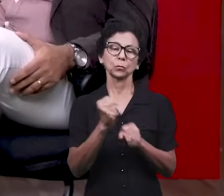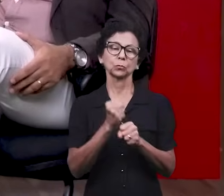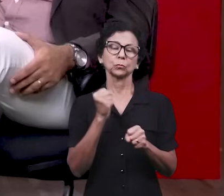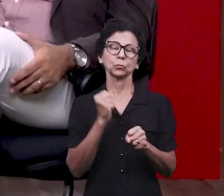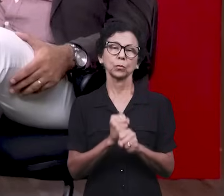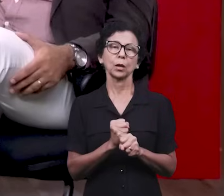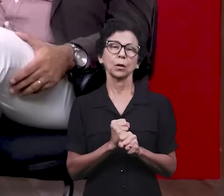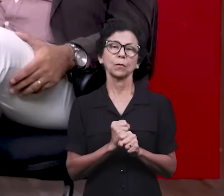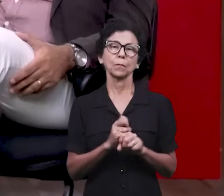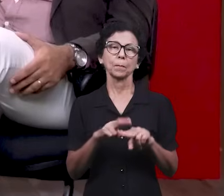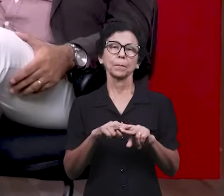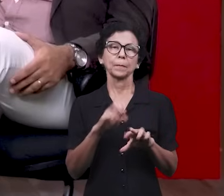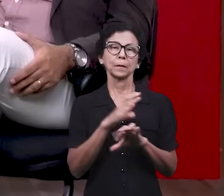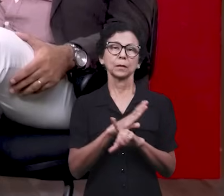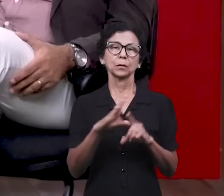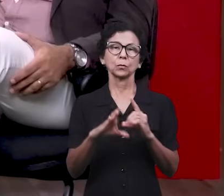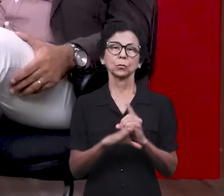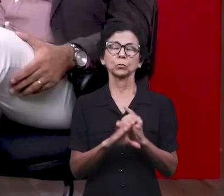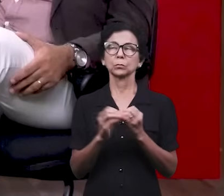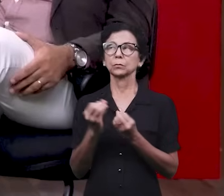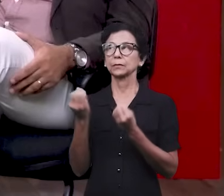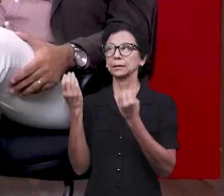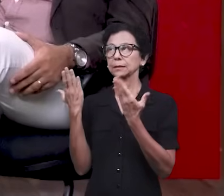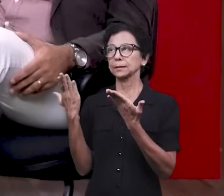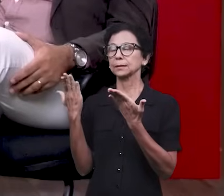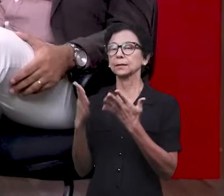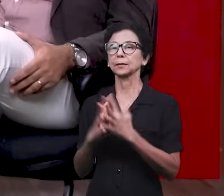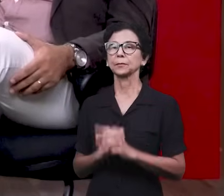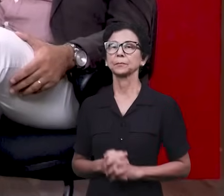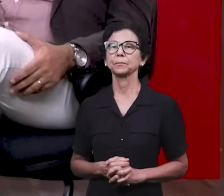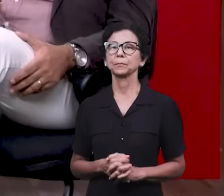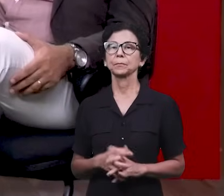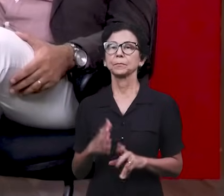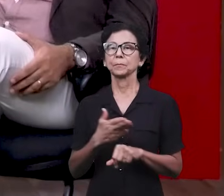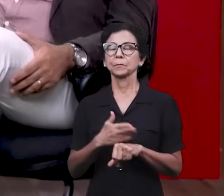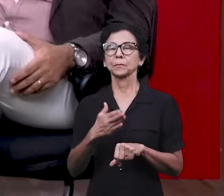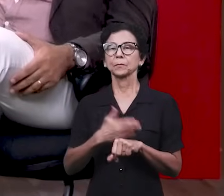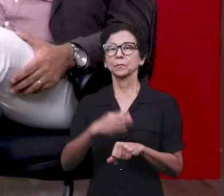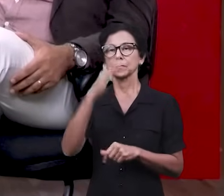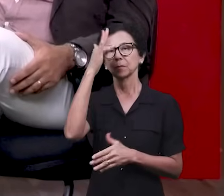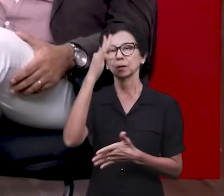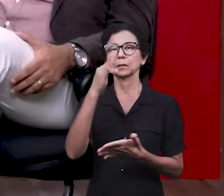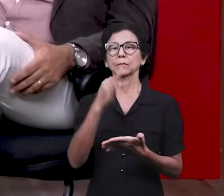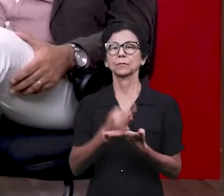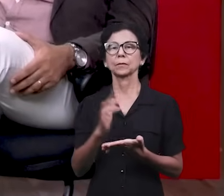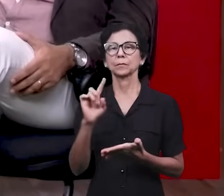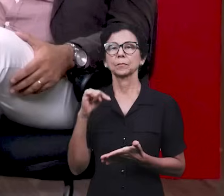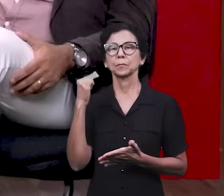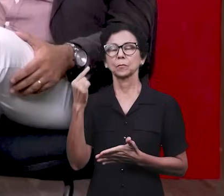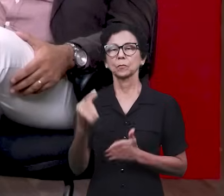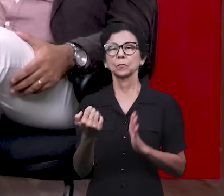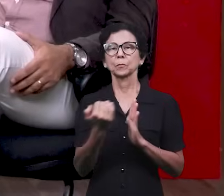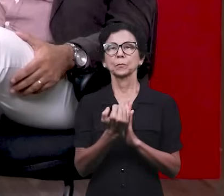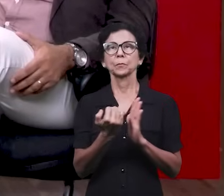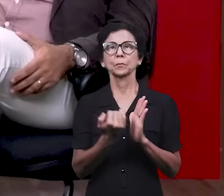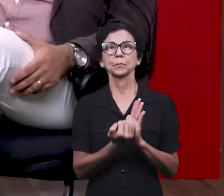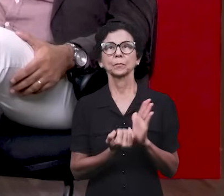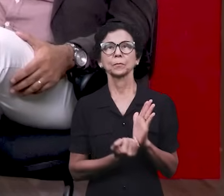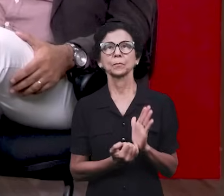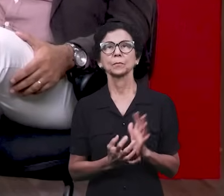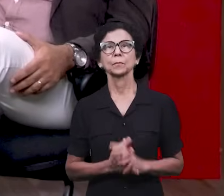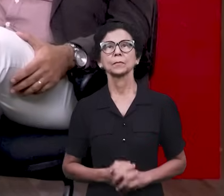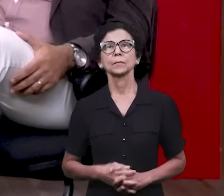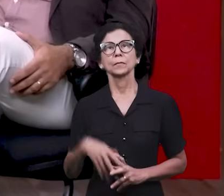a sua fé. Nosso próximo episódio começaremos a contar a história de Paulo, as cartas